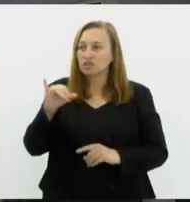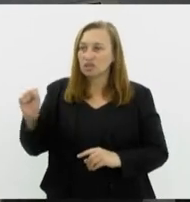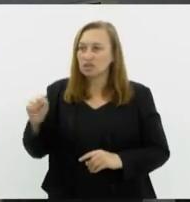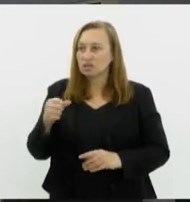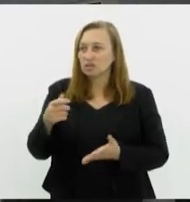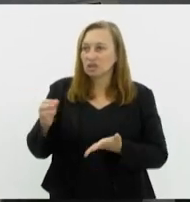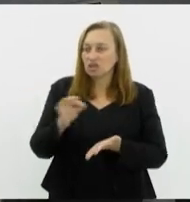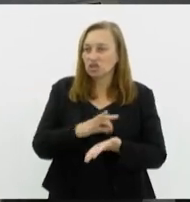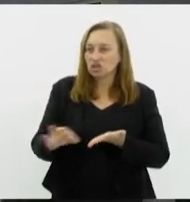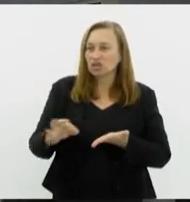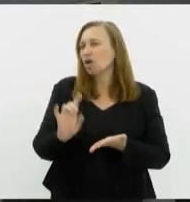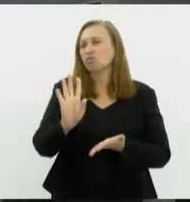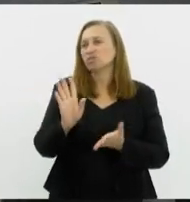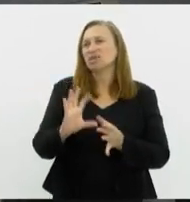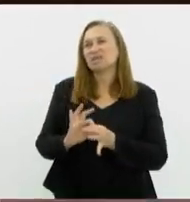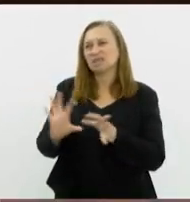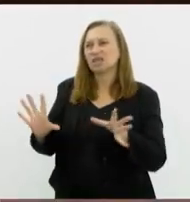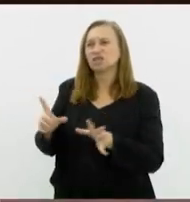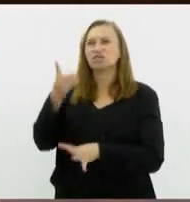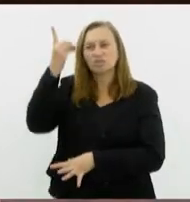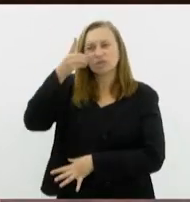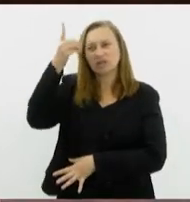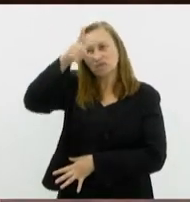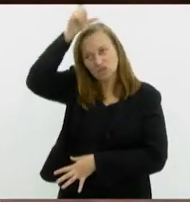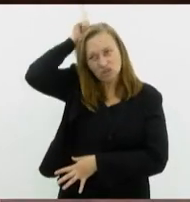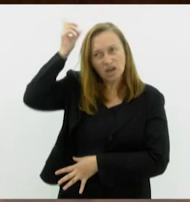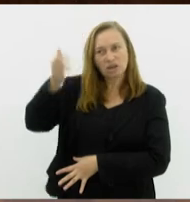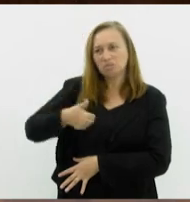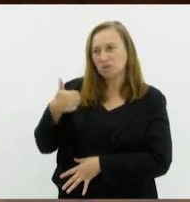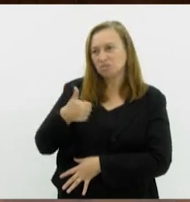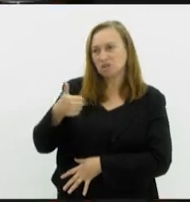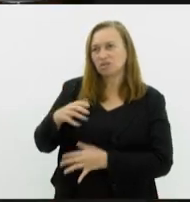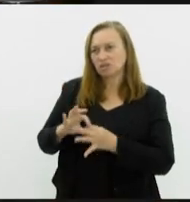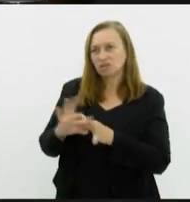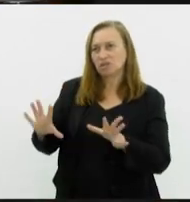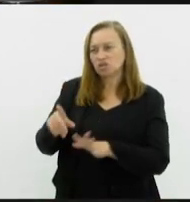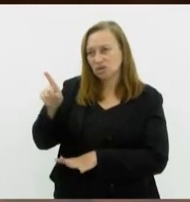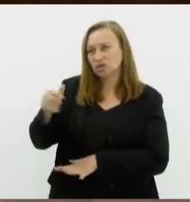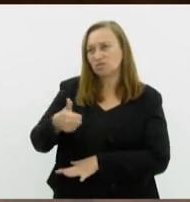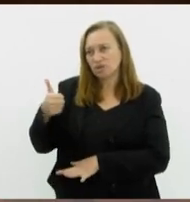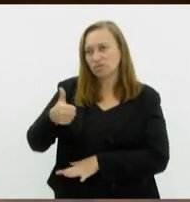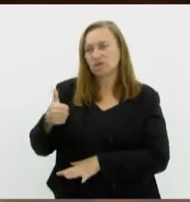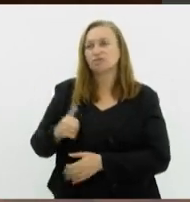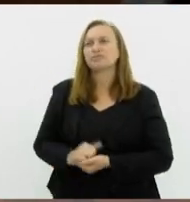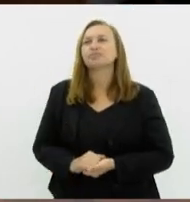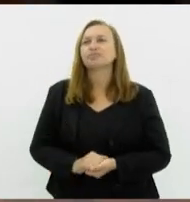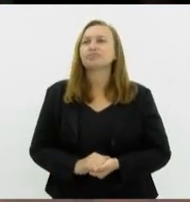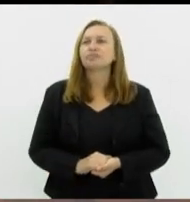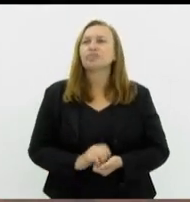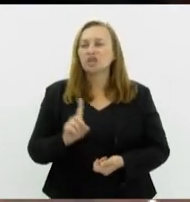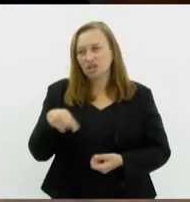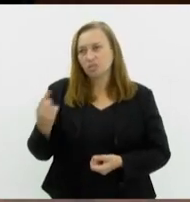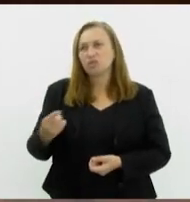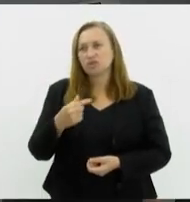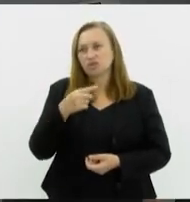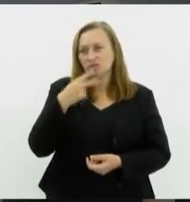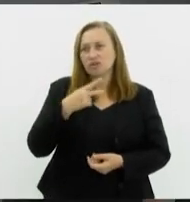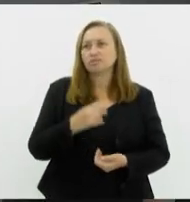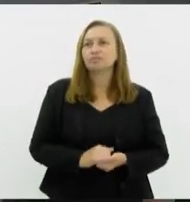Luiz Paulo. Senhora Presidente, deixa eu ele cedo tá minha... Ele está concedendo o senhor primeiro. A minha vez ao deputado Luiz Paulo, depois eu